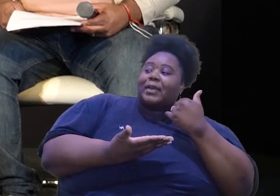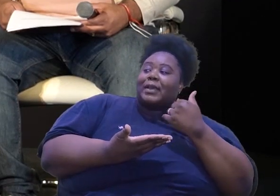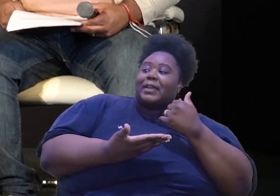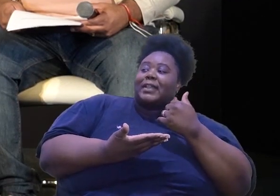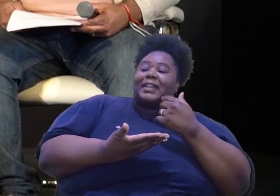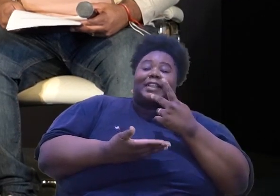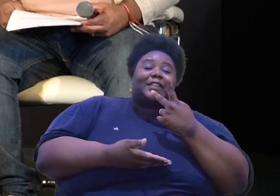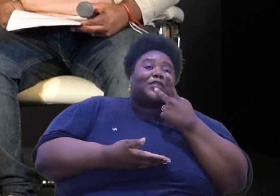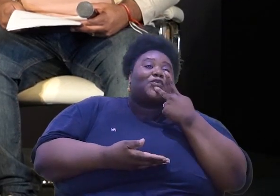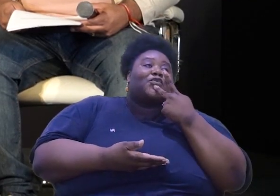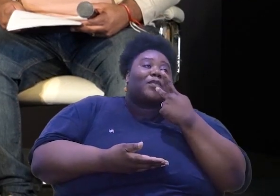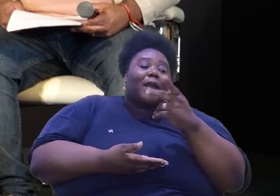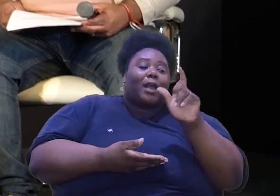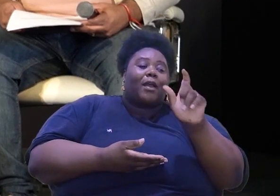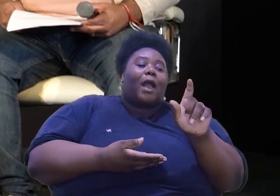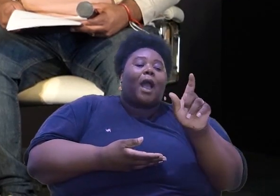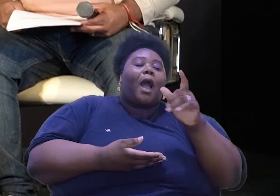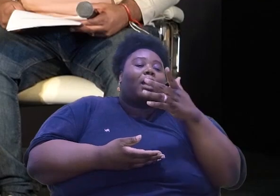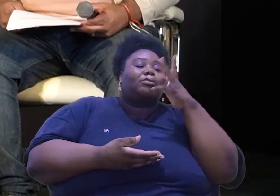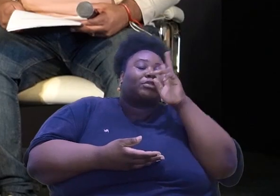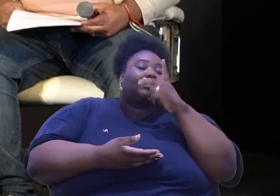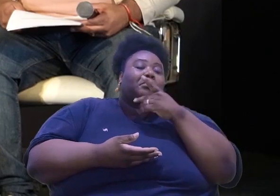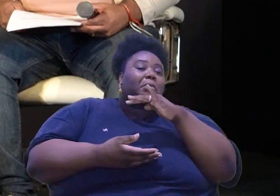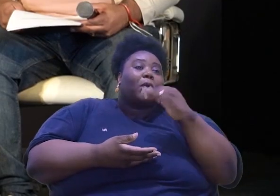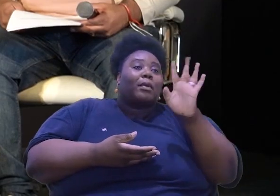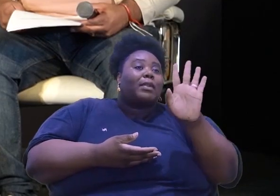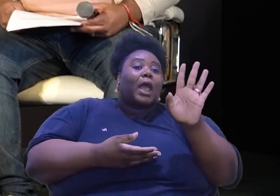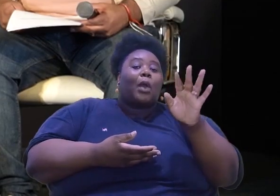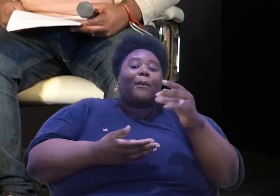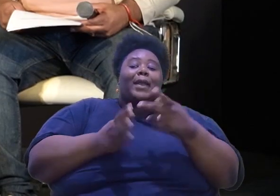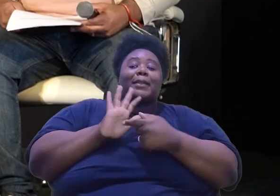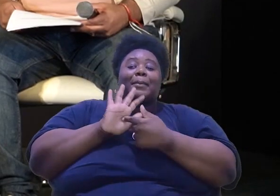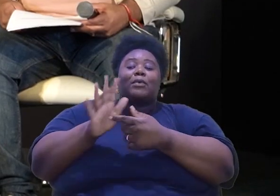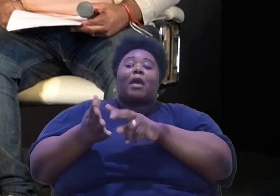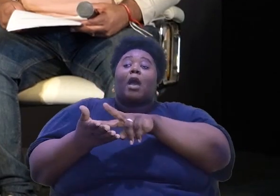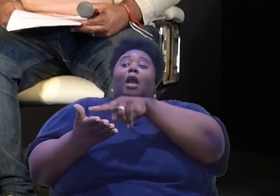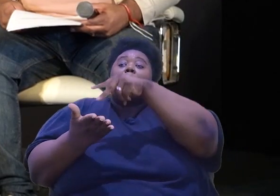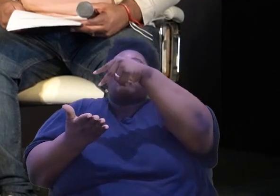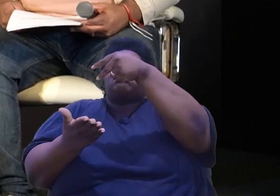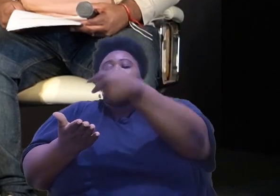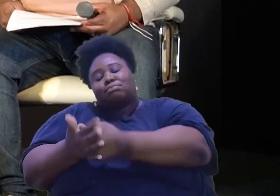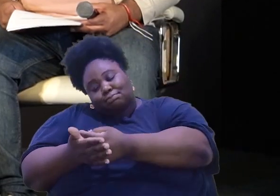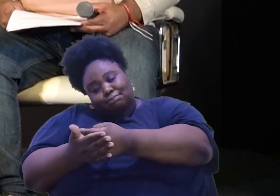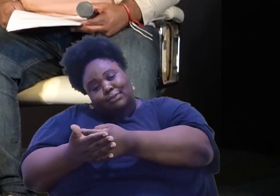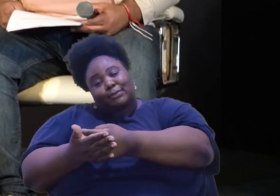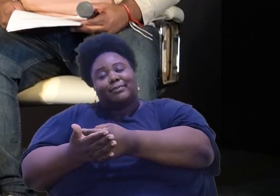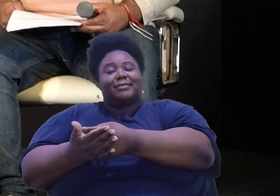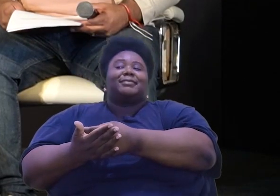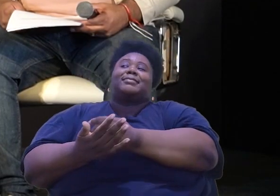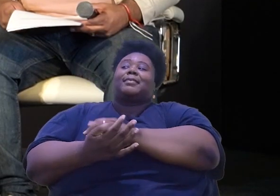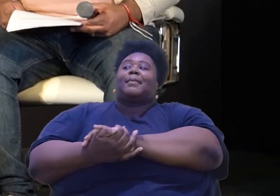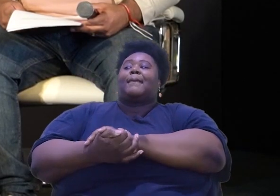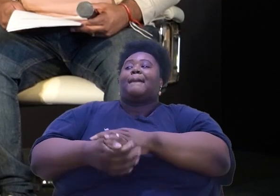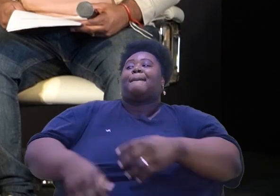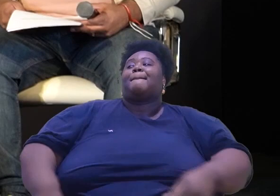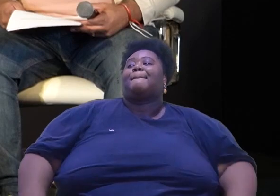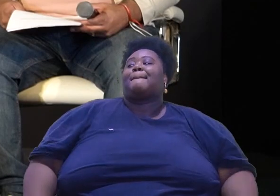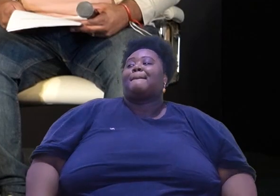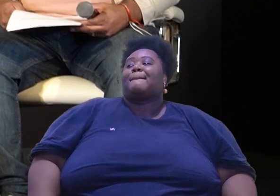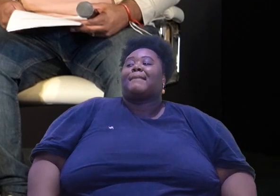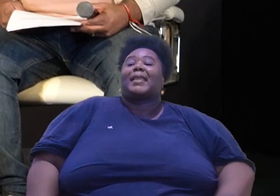falava, o personagem, o fulaninho morreu, não, porque aí aconteceu, não sei o que tem, aí ele caía no chão,